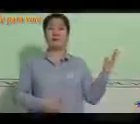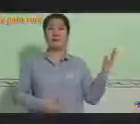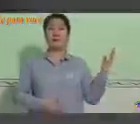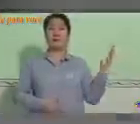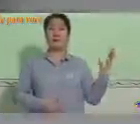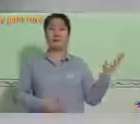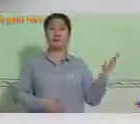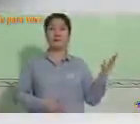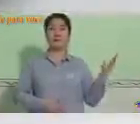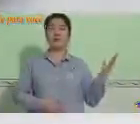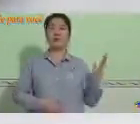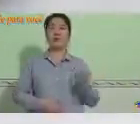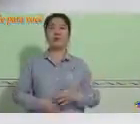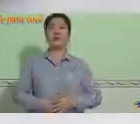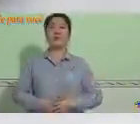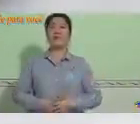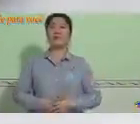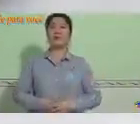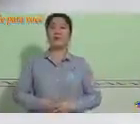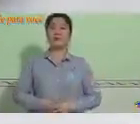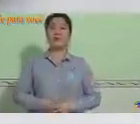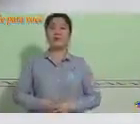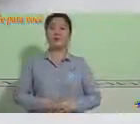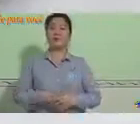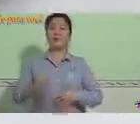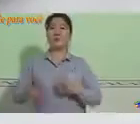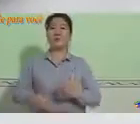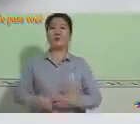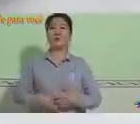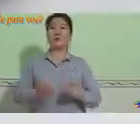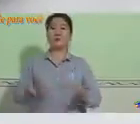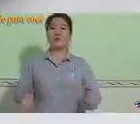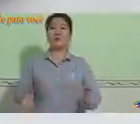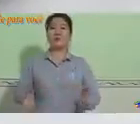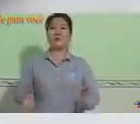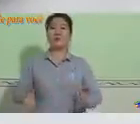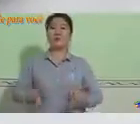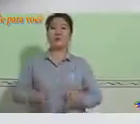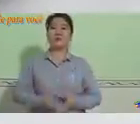M M A I S 100 g D E F A R I N H A S 100 ml de água.